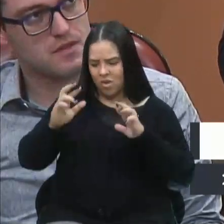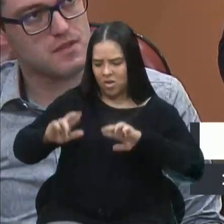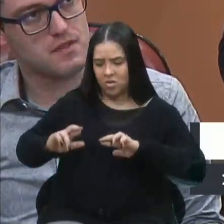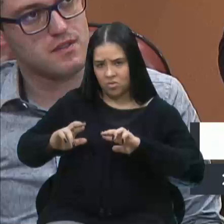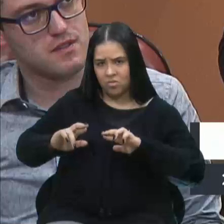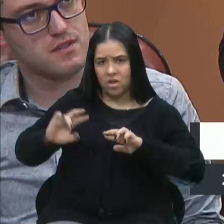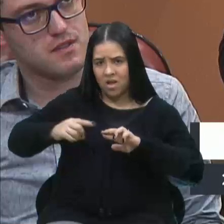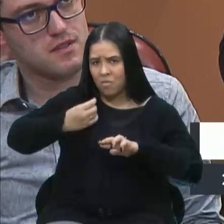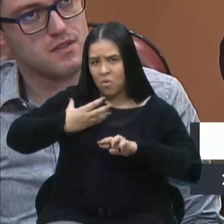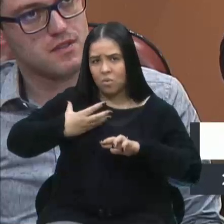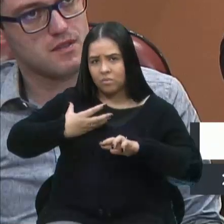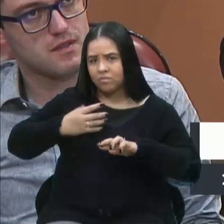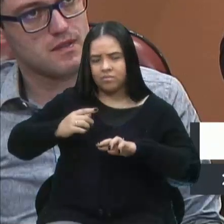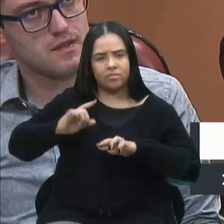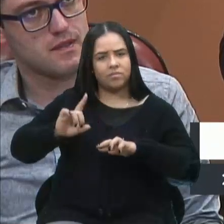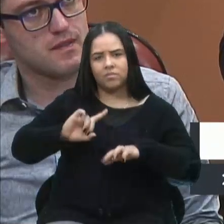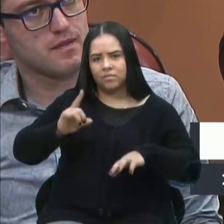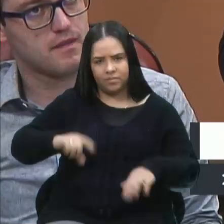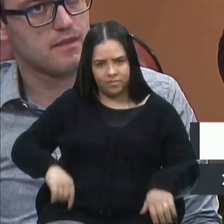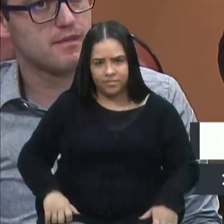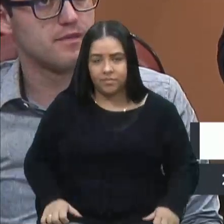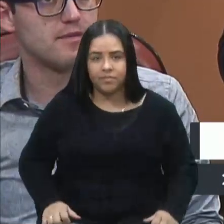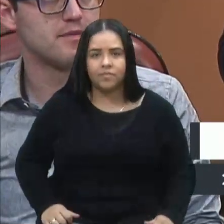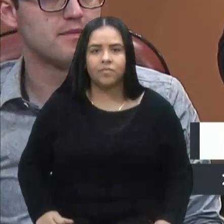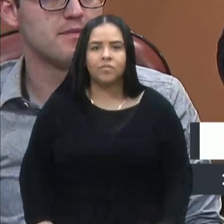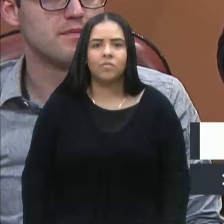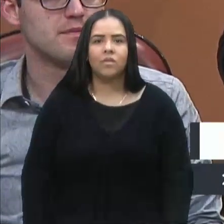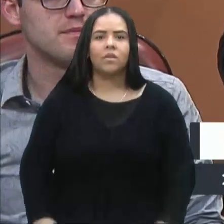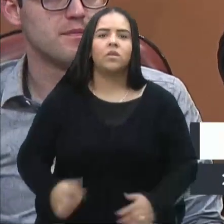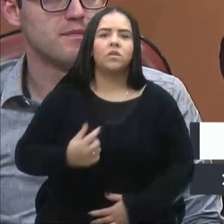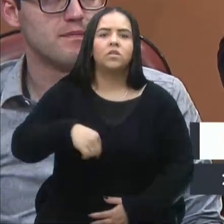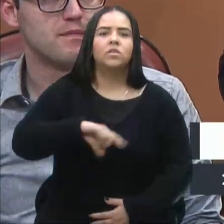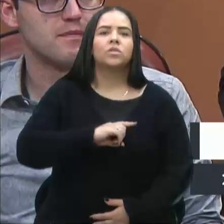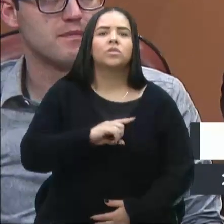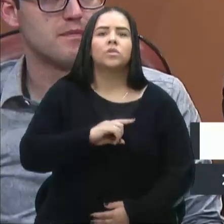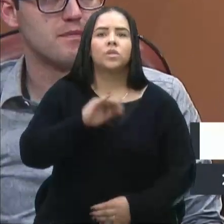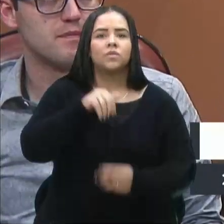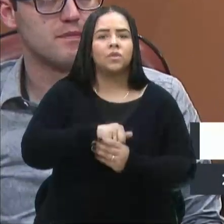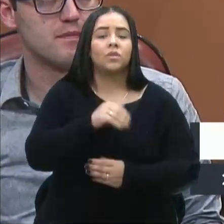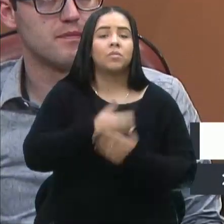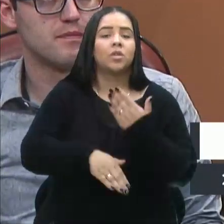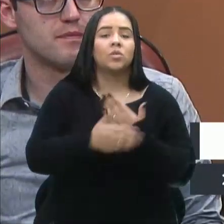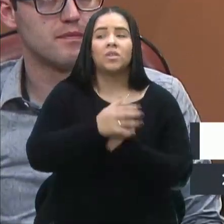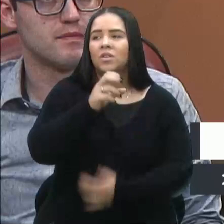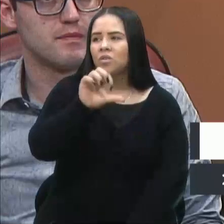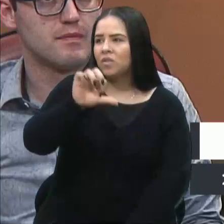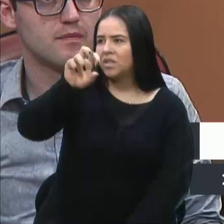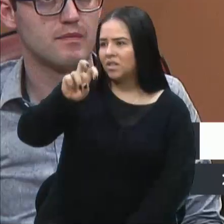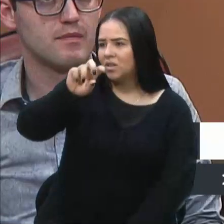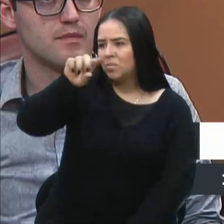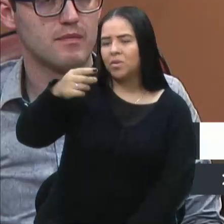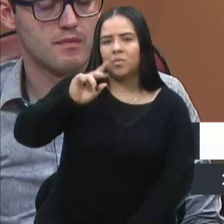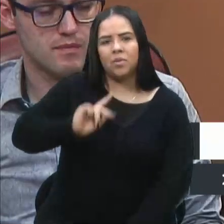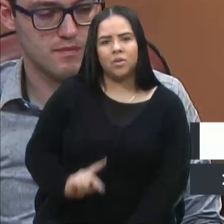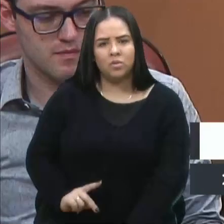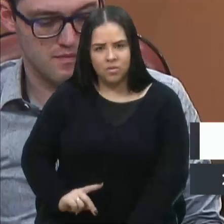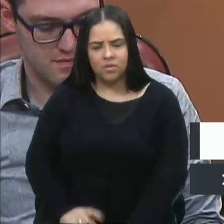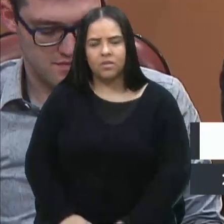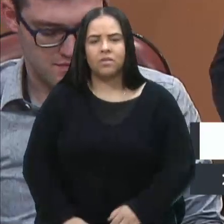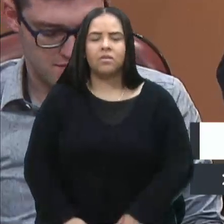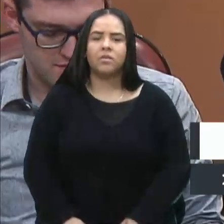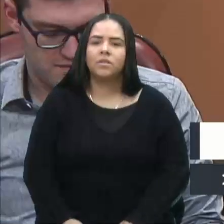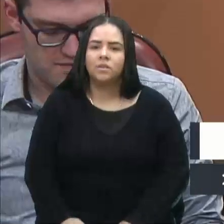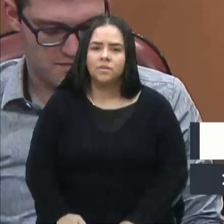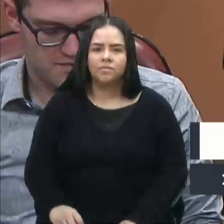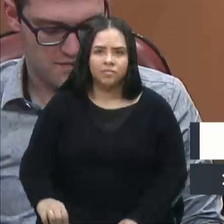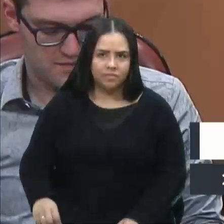contemplada é bonito. Não, senhor. Aqui a gente vota para todo mundo. Foram 95 mil pessoas são beneficiadas. Será